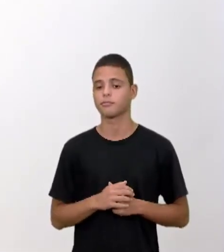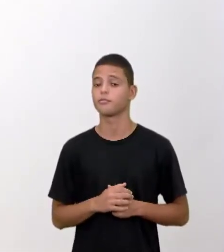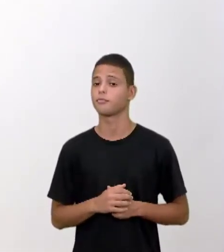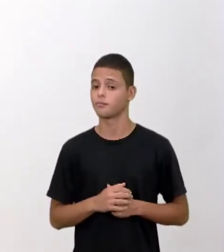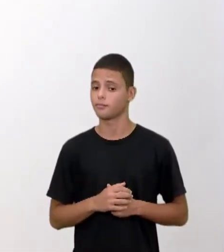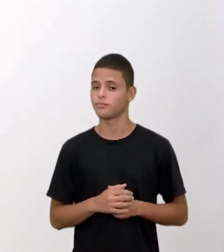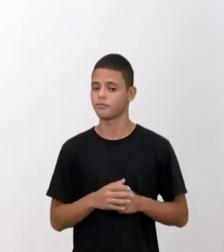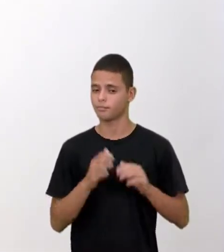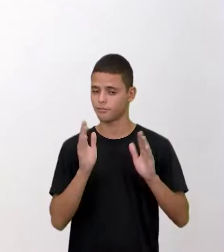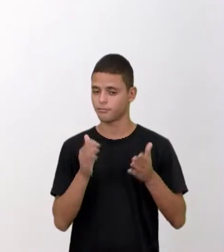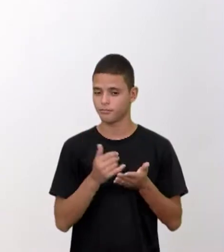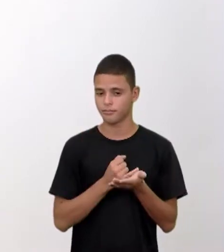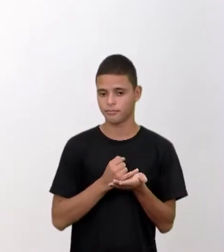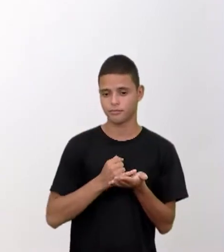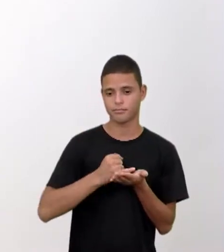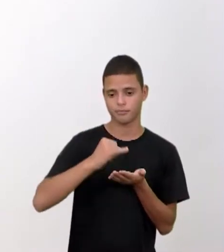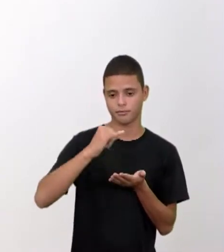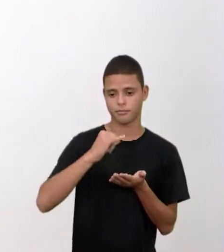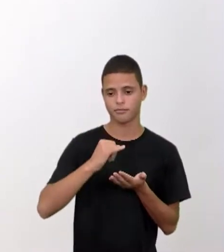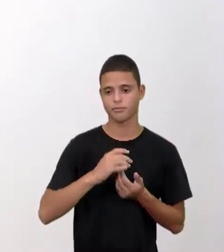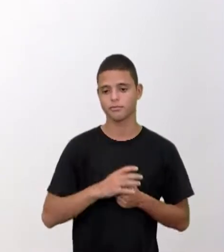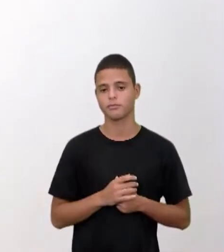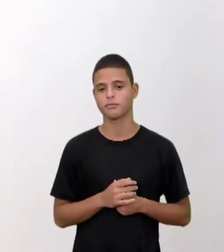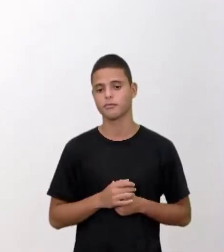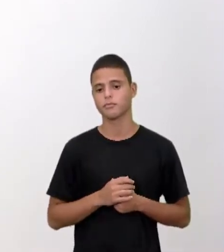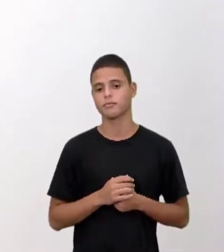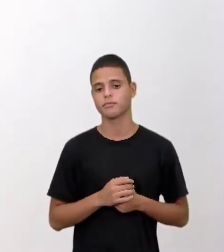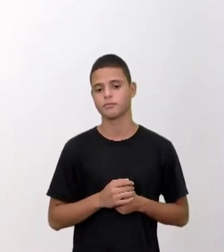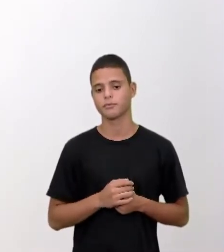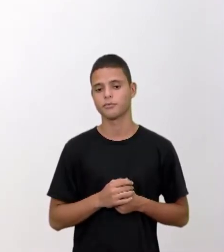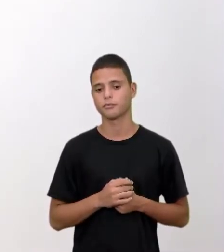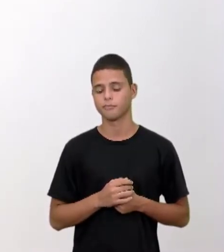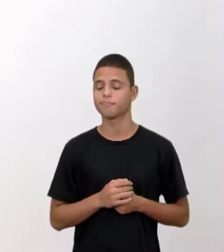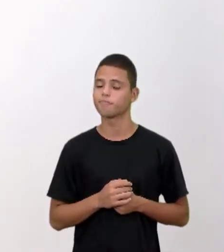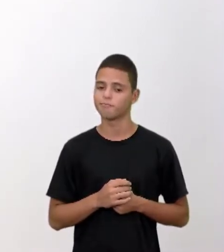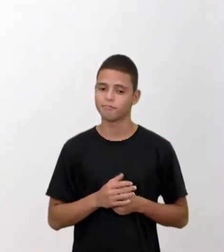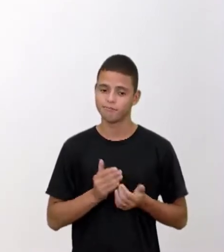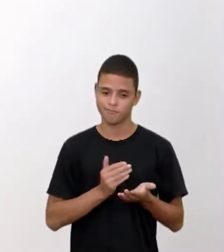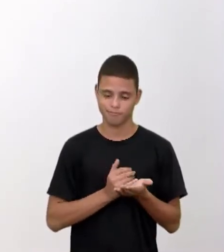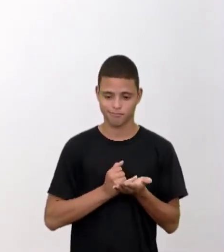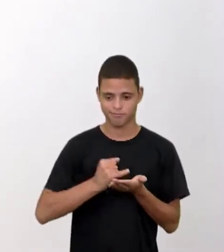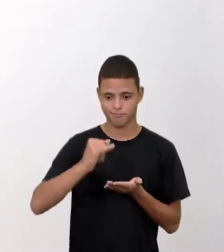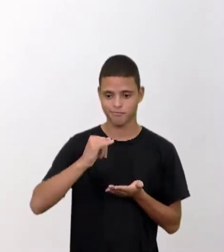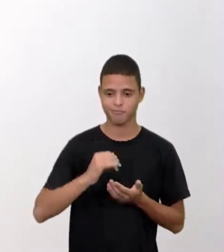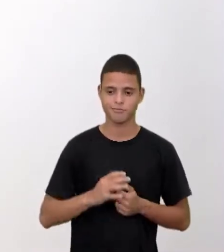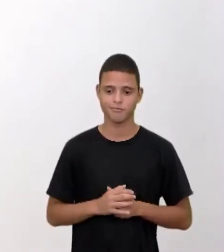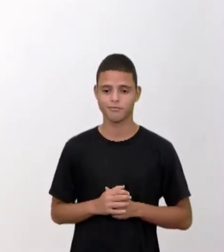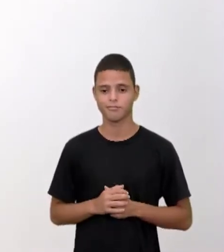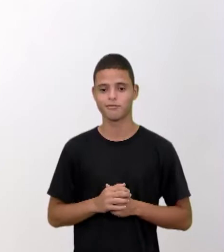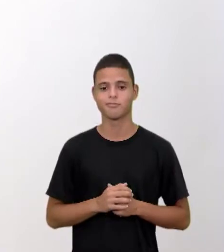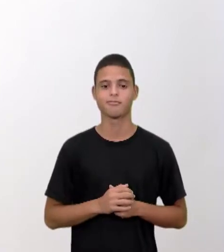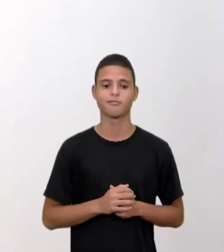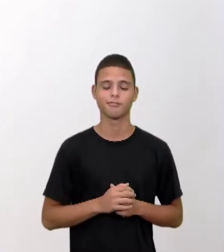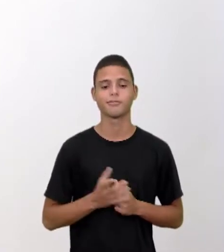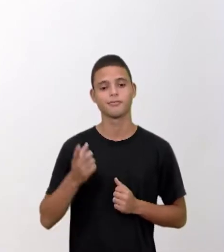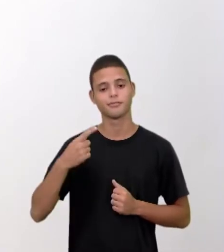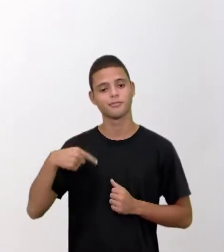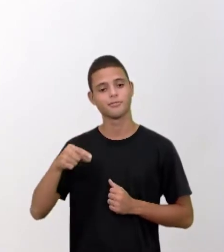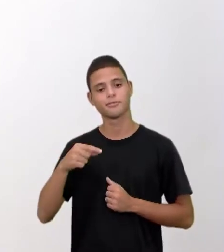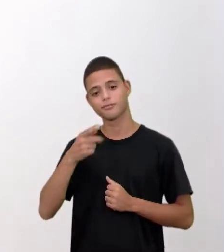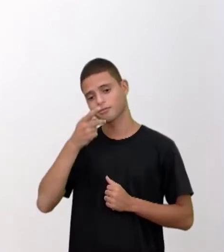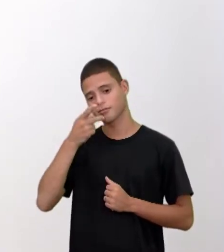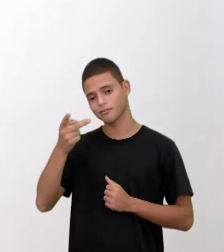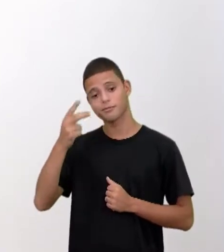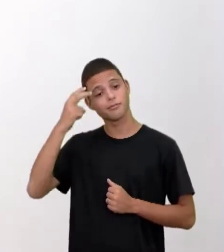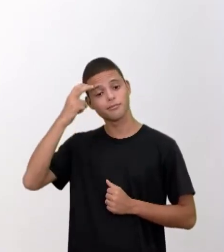breve introdução à introdução, porque é isso, introduceptions. Quando a gente fala, né, sobre